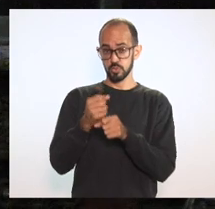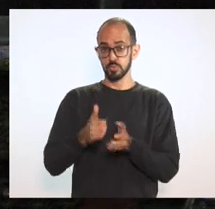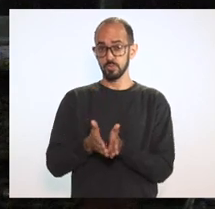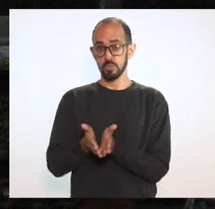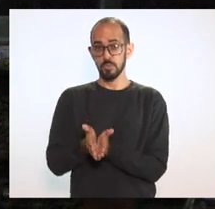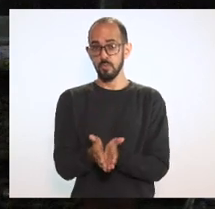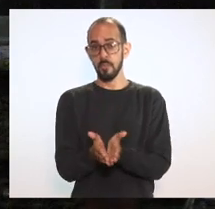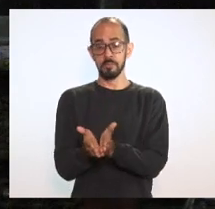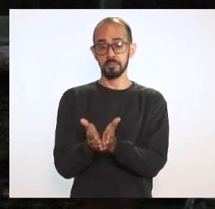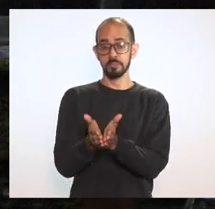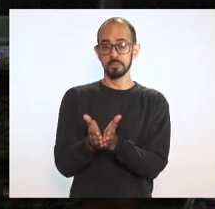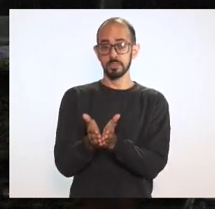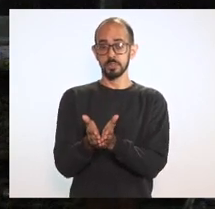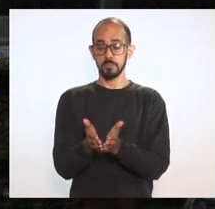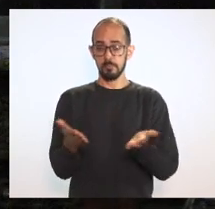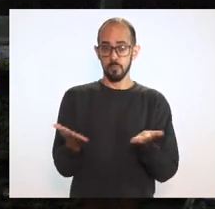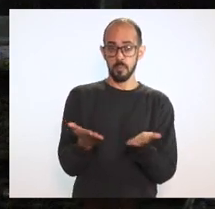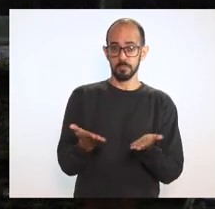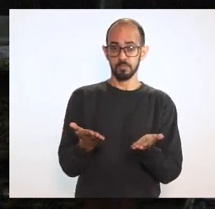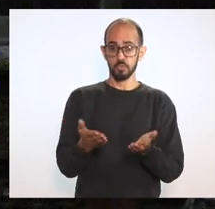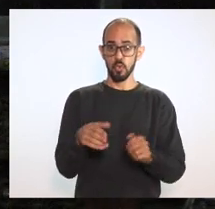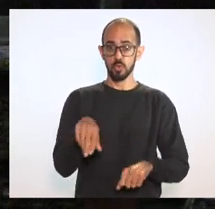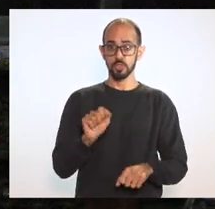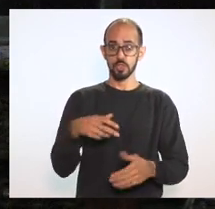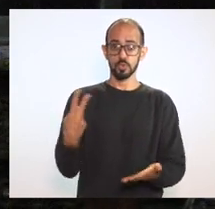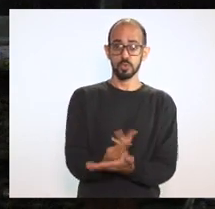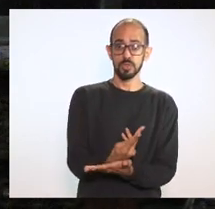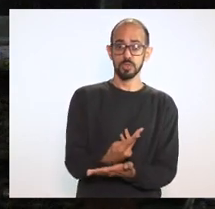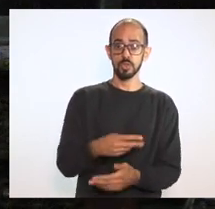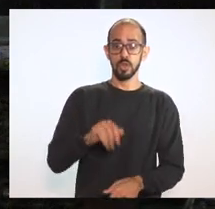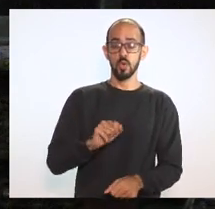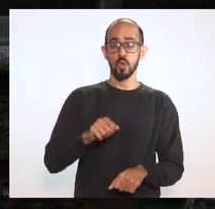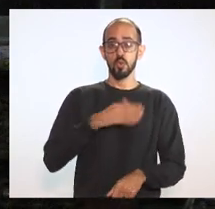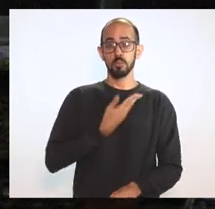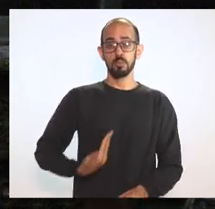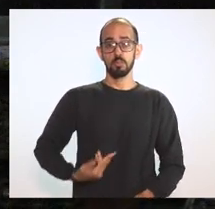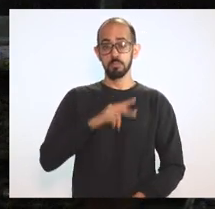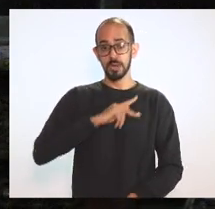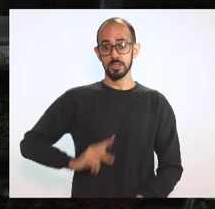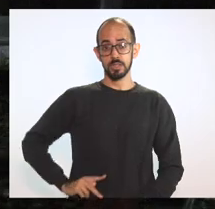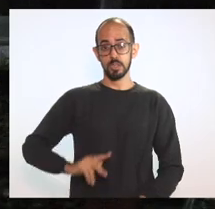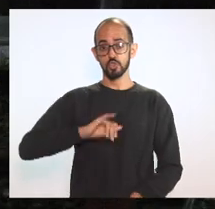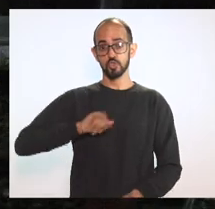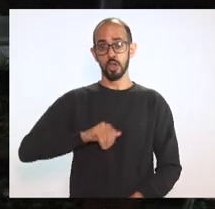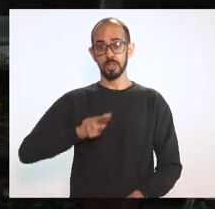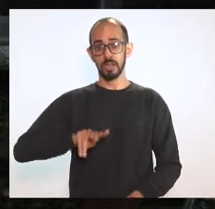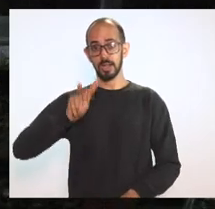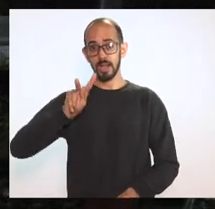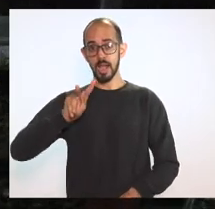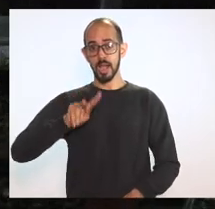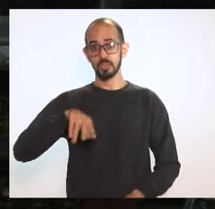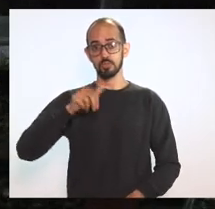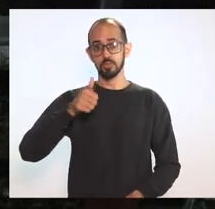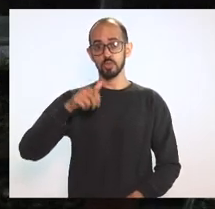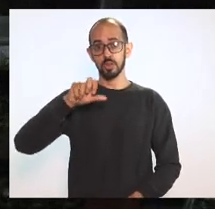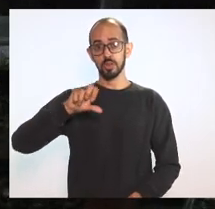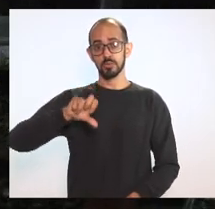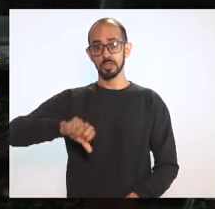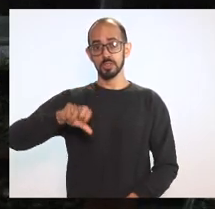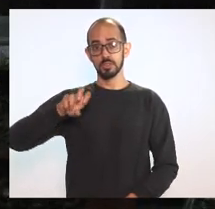moderno, ocorre no governo do presidente Juscelino Kubitschek. de 1956 a